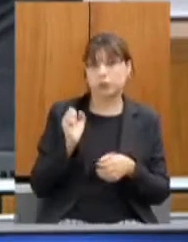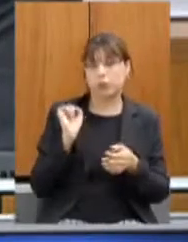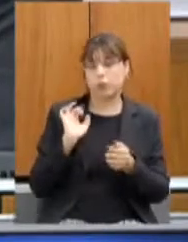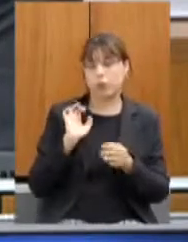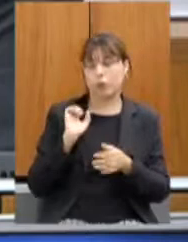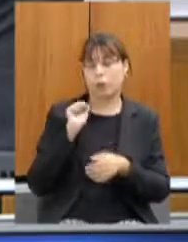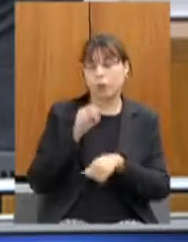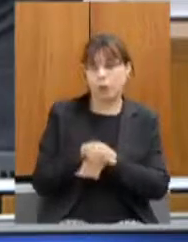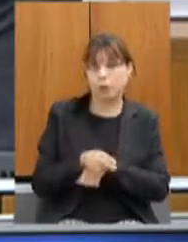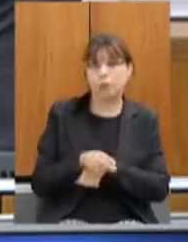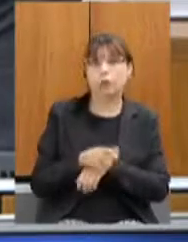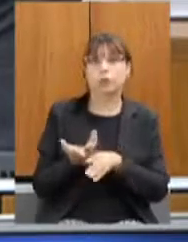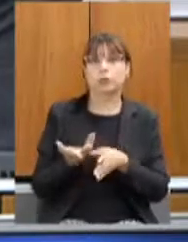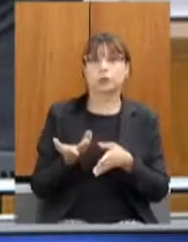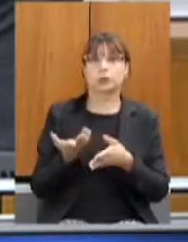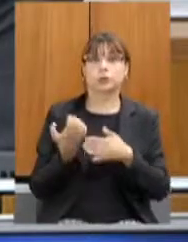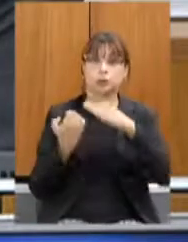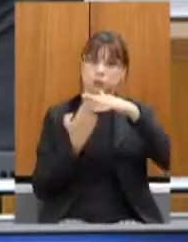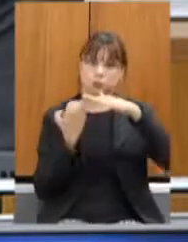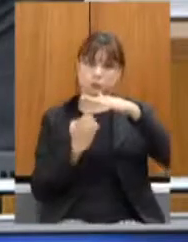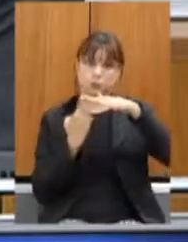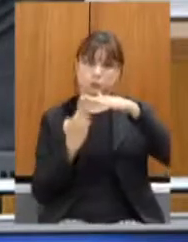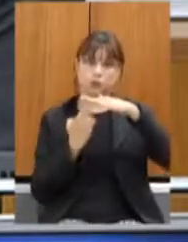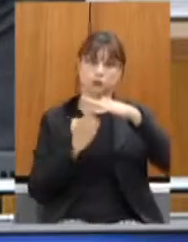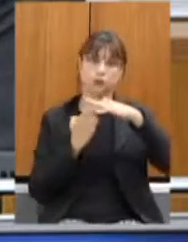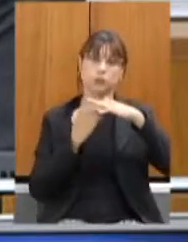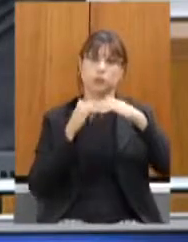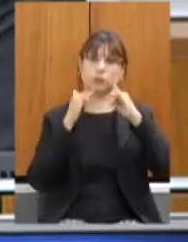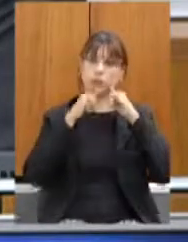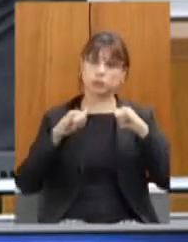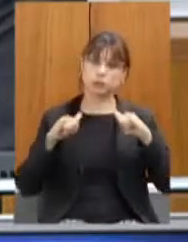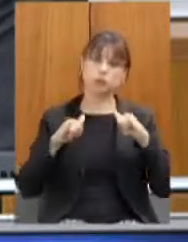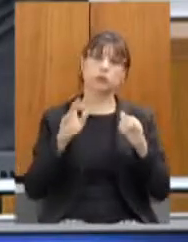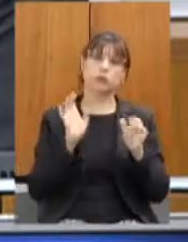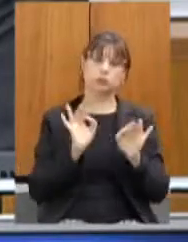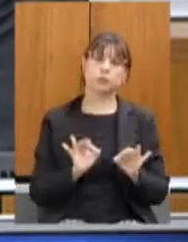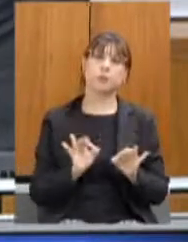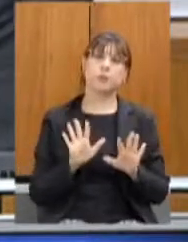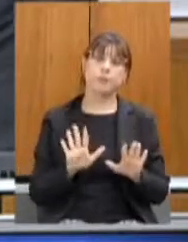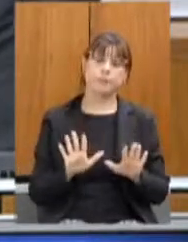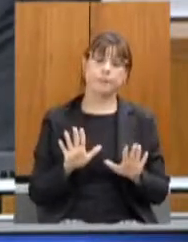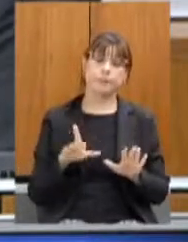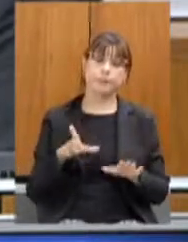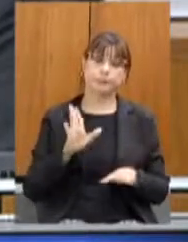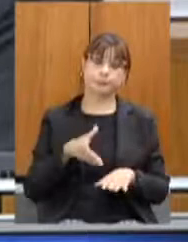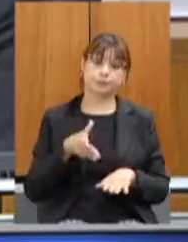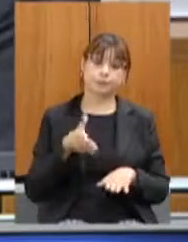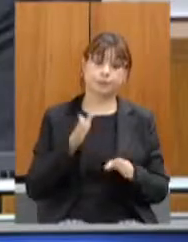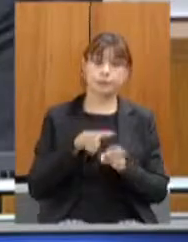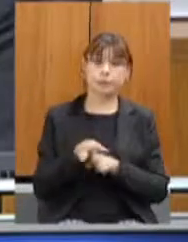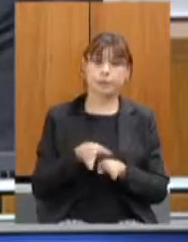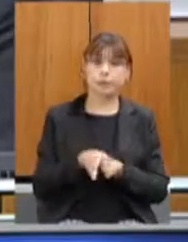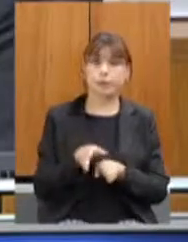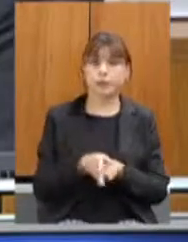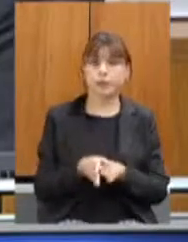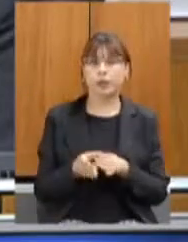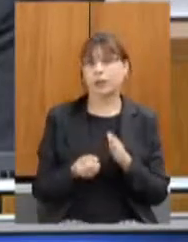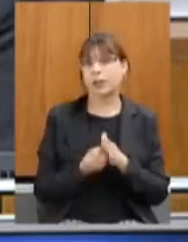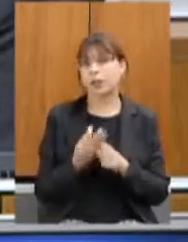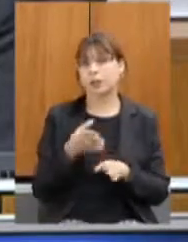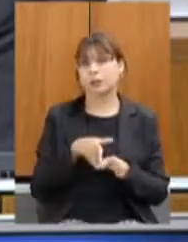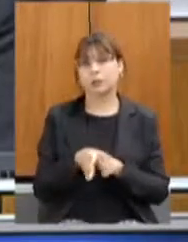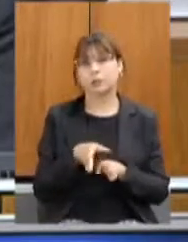isso está posso no estado Só que nós fizemos várias orientações a verdade foram inúmeros